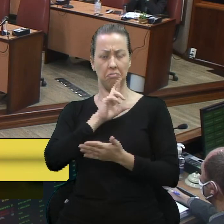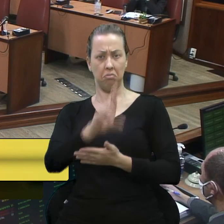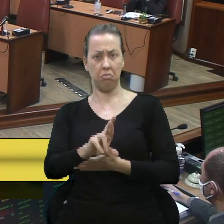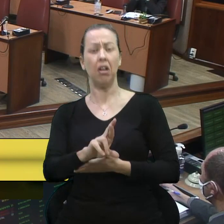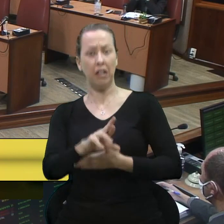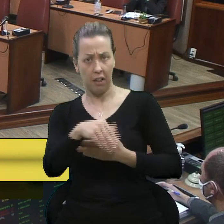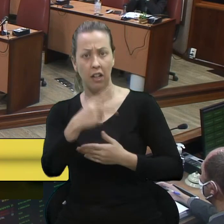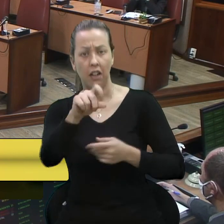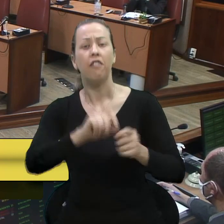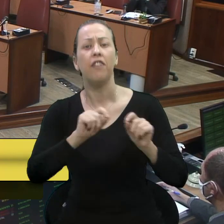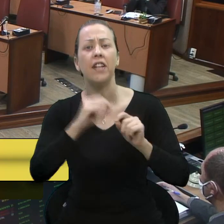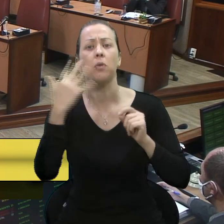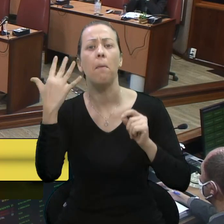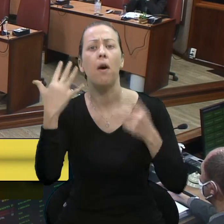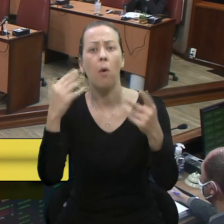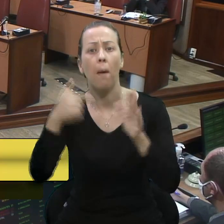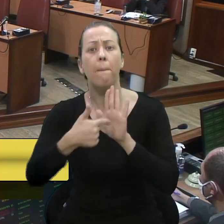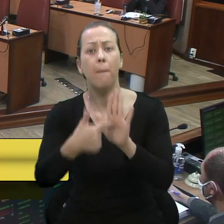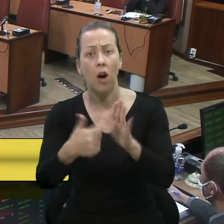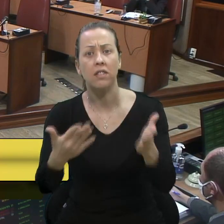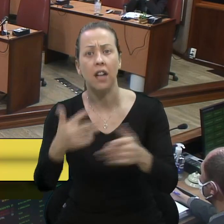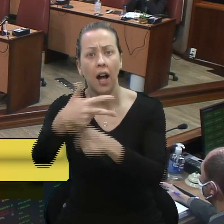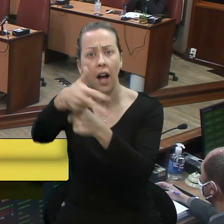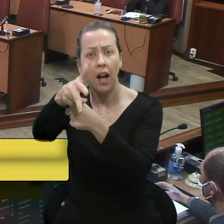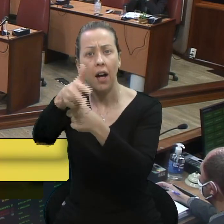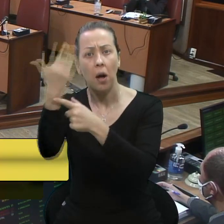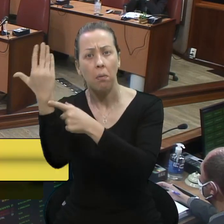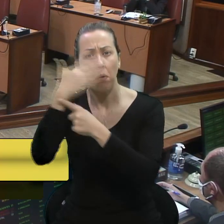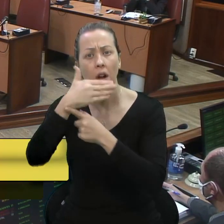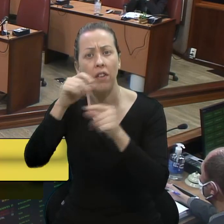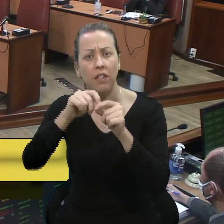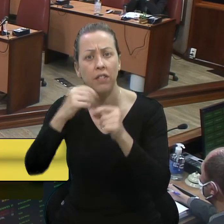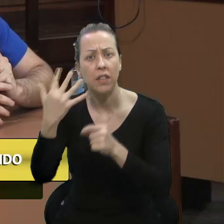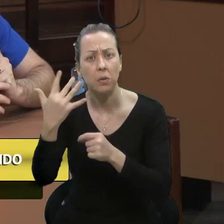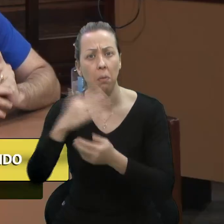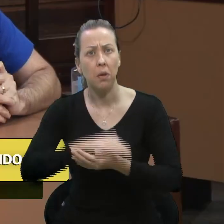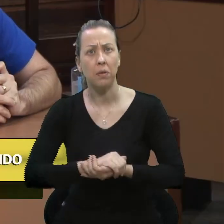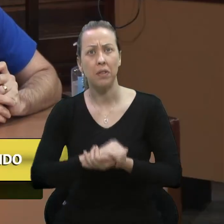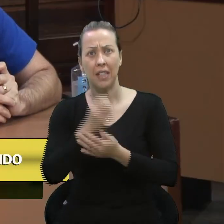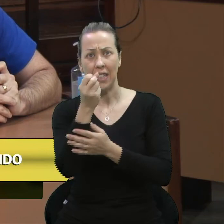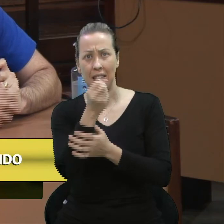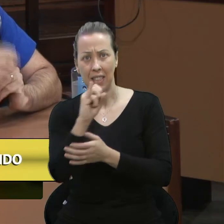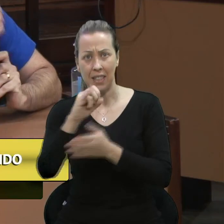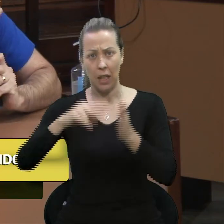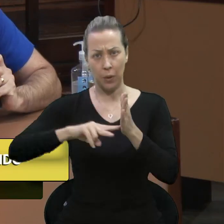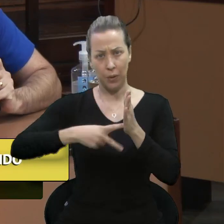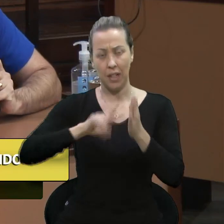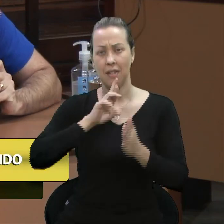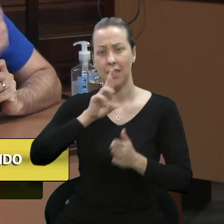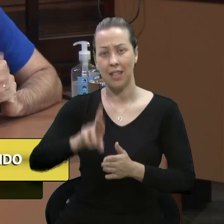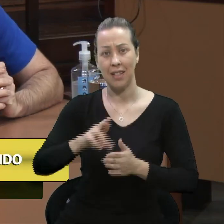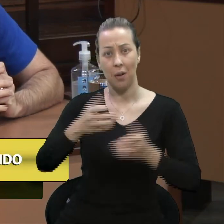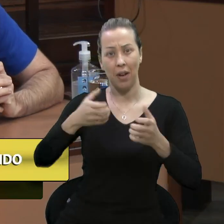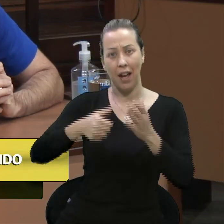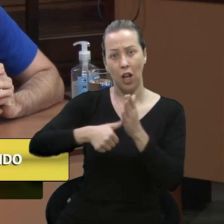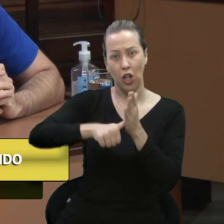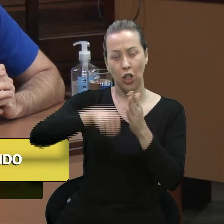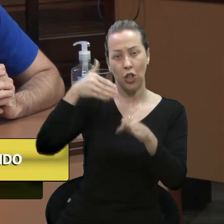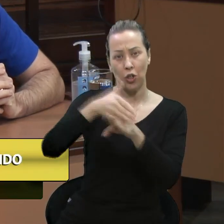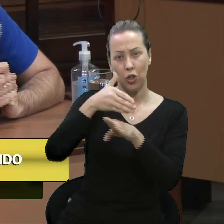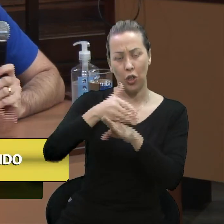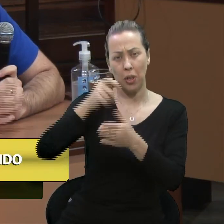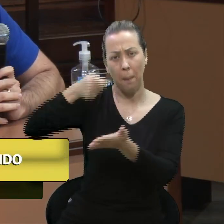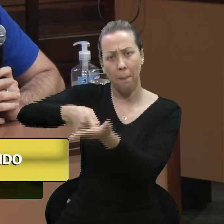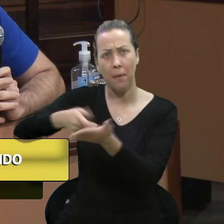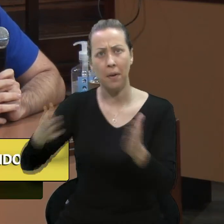O senhor assenta o que o senhor fez com a mão, hein? Se o puder fazer o favor de fazer com a mão o o senhor fez com a mão, hein? Se o sindicato, o cara não quer se associar, ele pega o obrigatório,